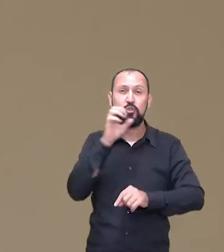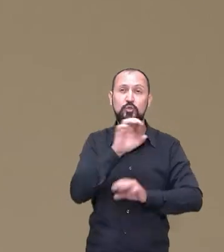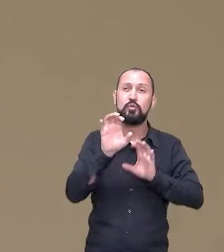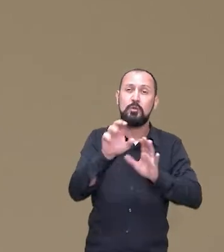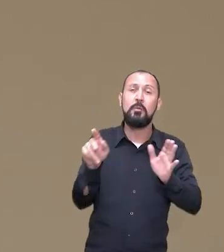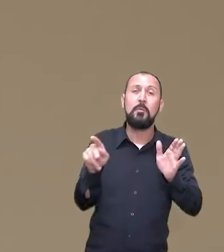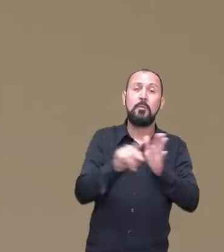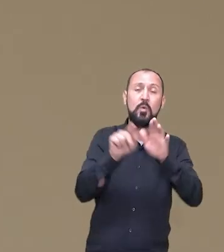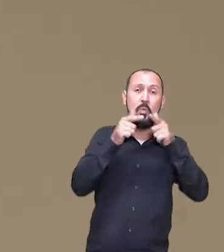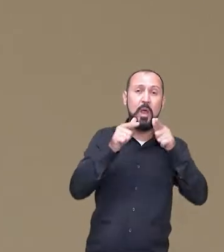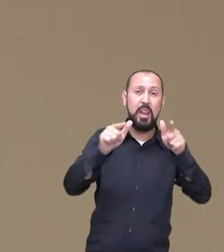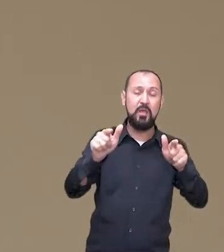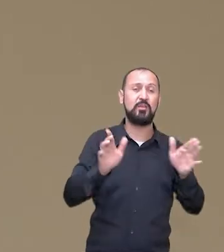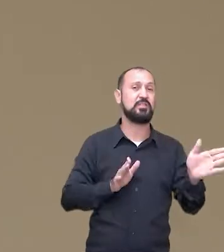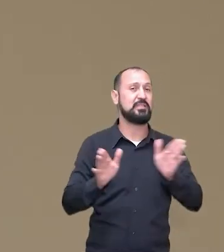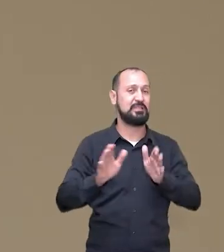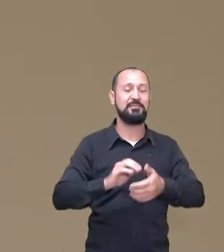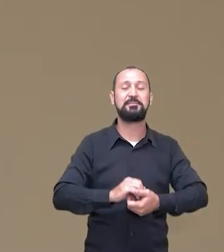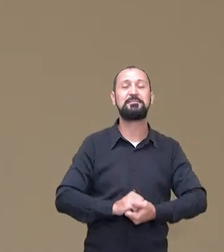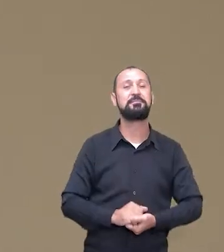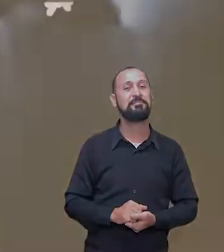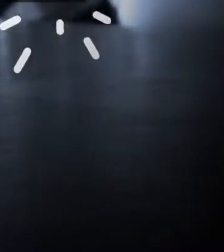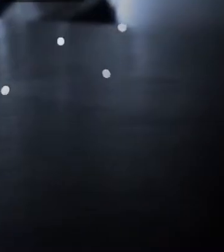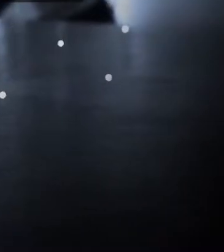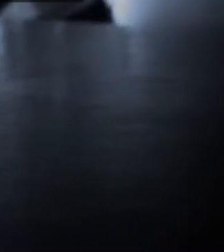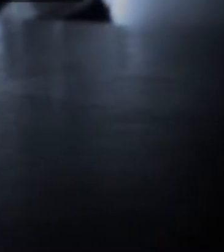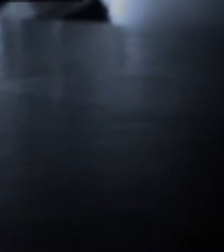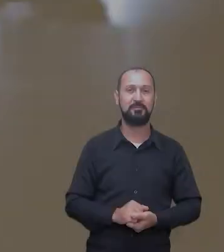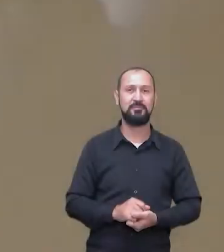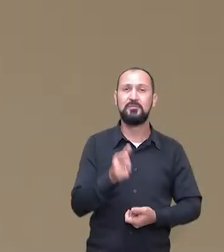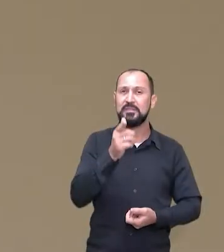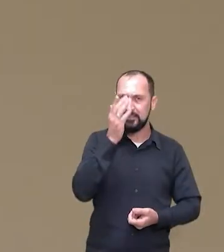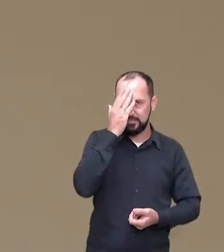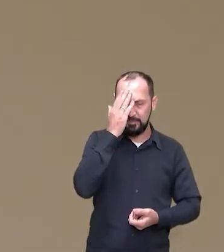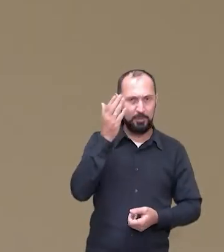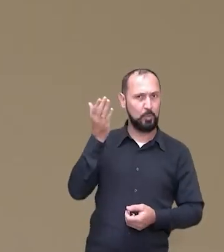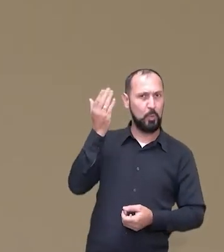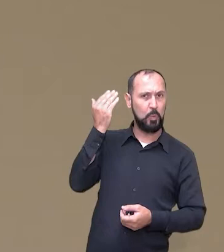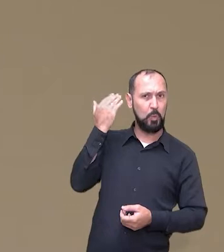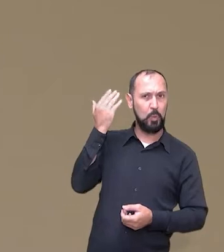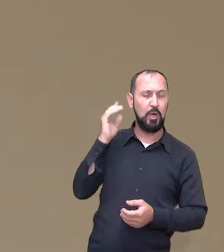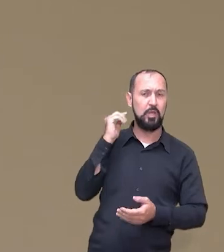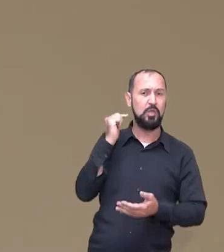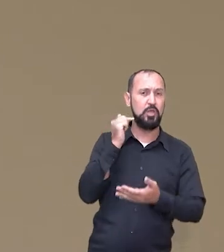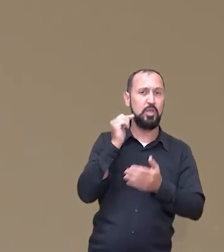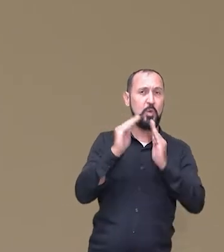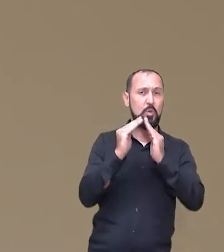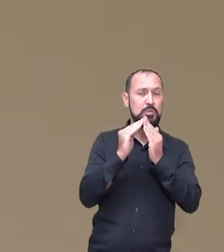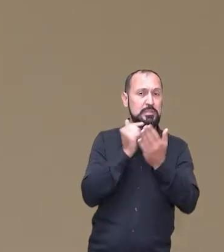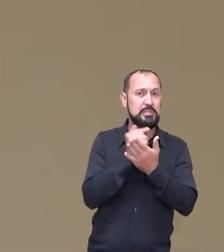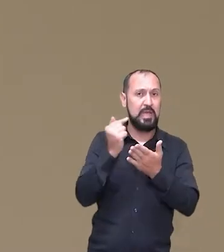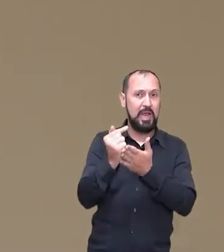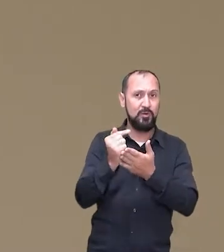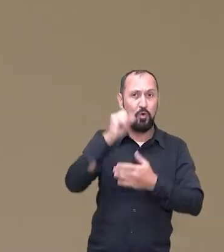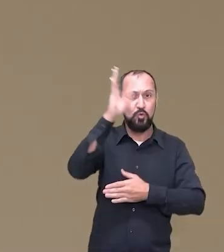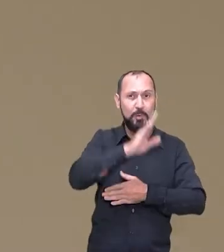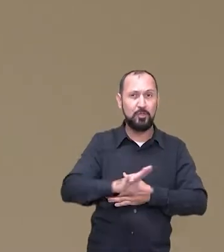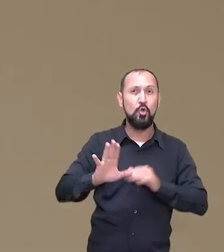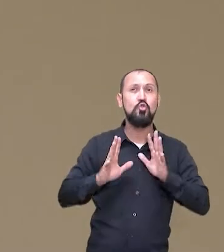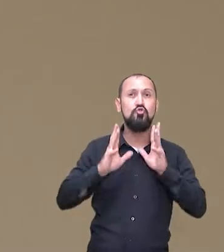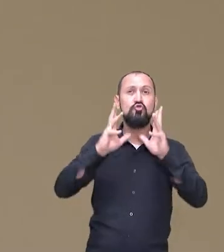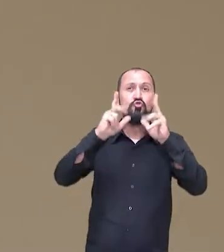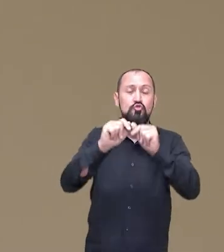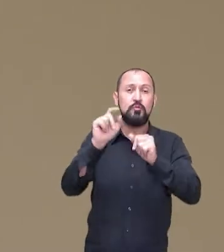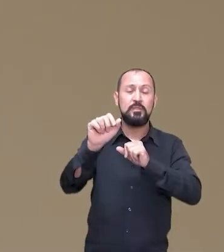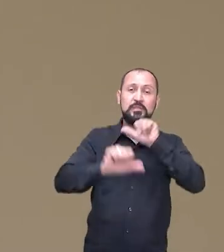forma dinâmica e com linguagem acessível. Vocês ficaram sabendo que os cartórios de todo o país deverão